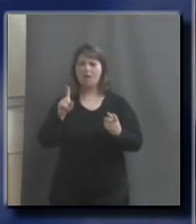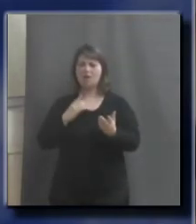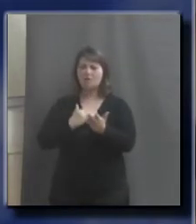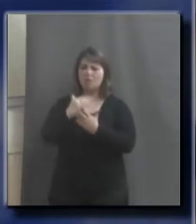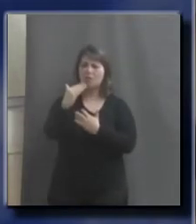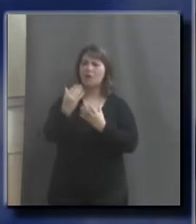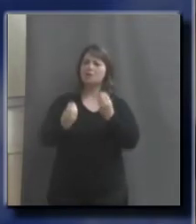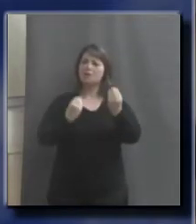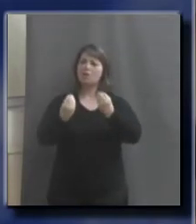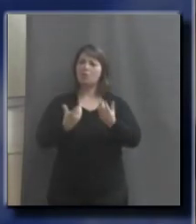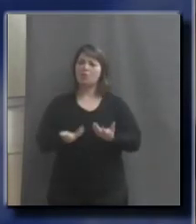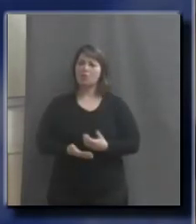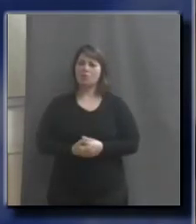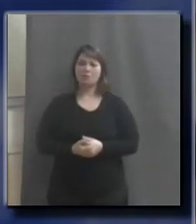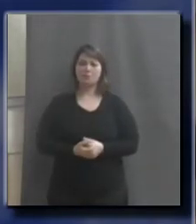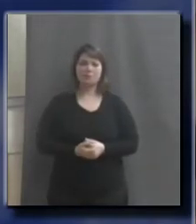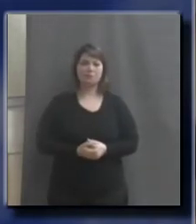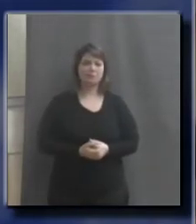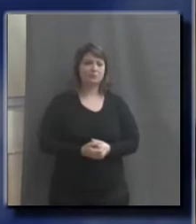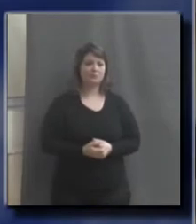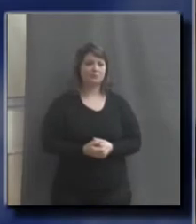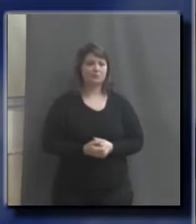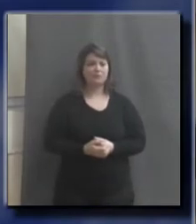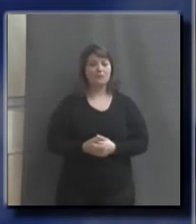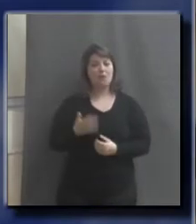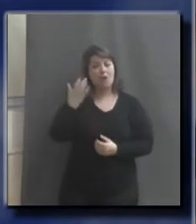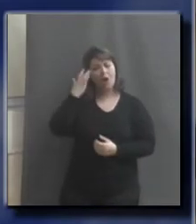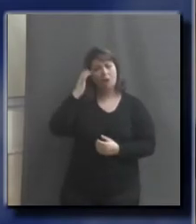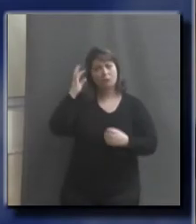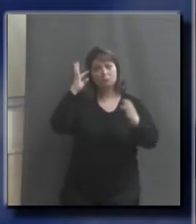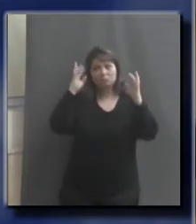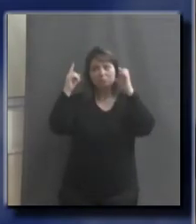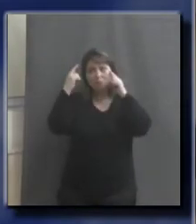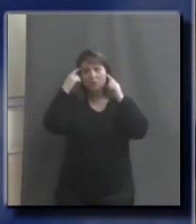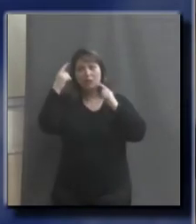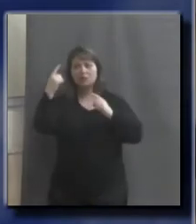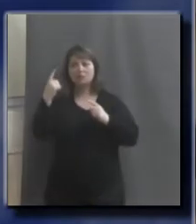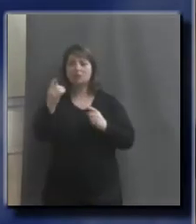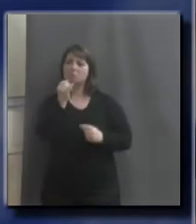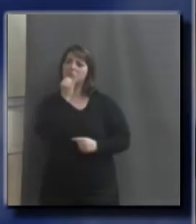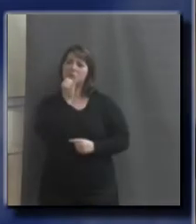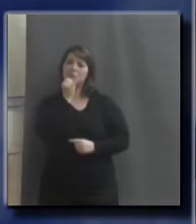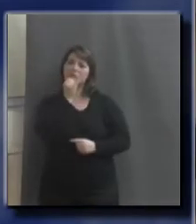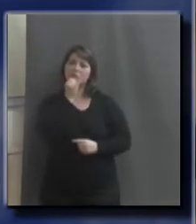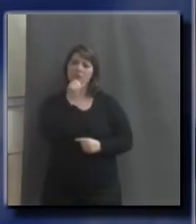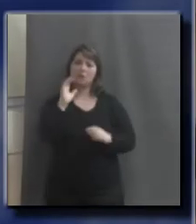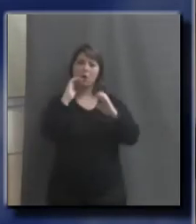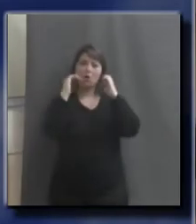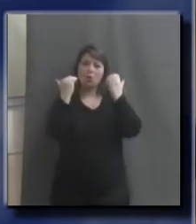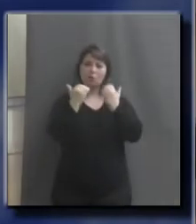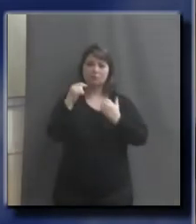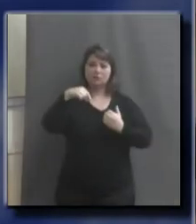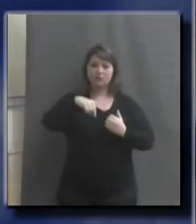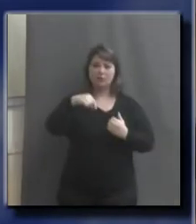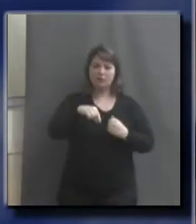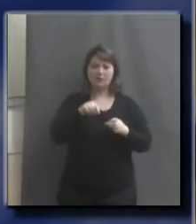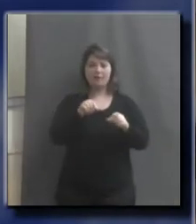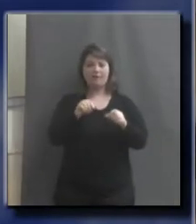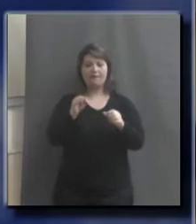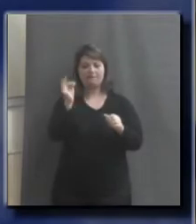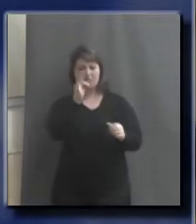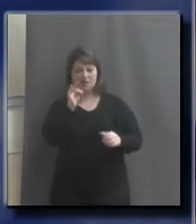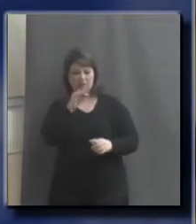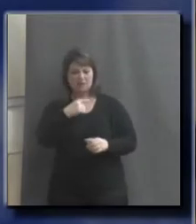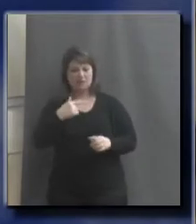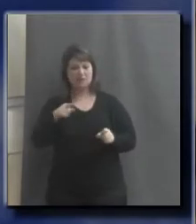e fazer algumas provocações aqui. Acho que, pensando, por exemplo, na Comissão de Orientação e Fiscalização, eu sei que a gente tem aqui